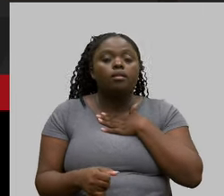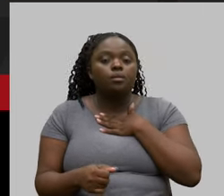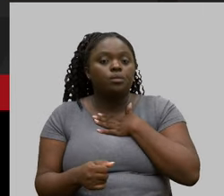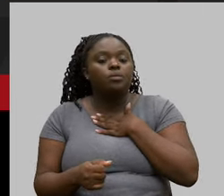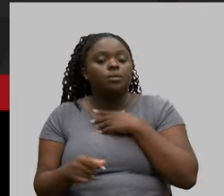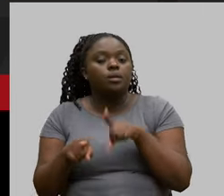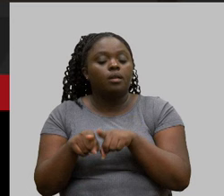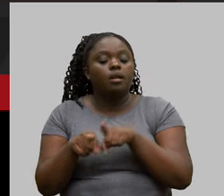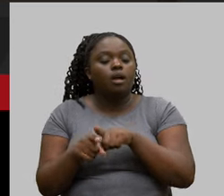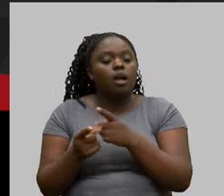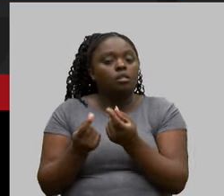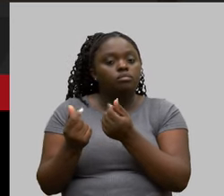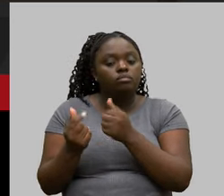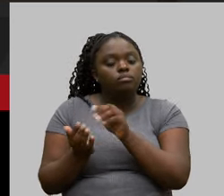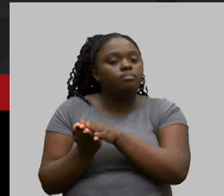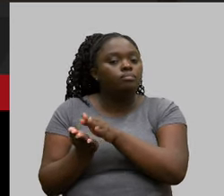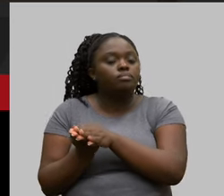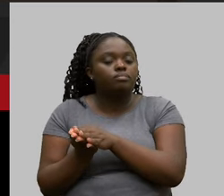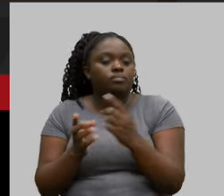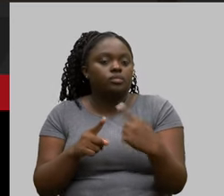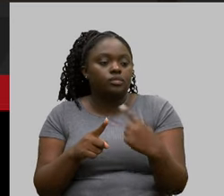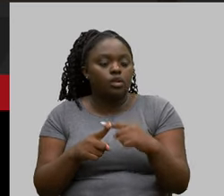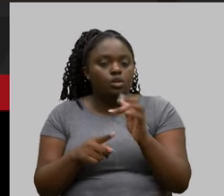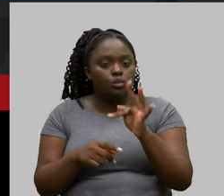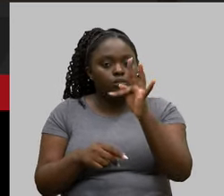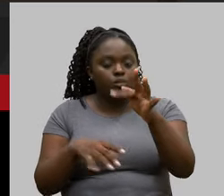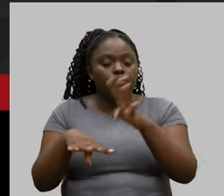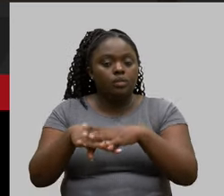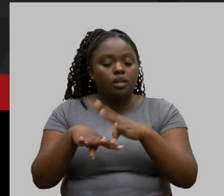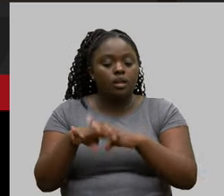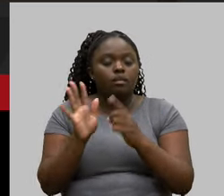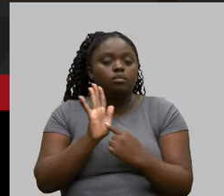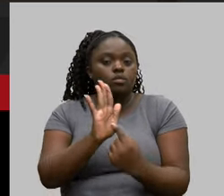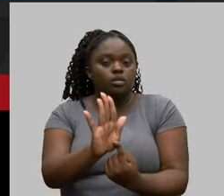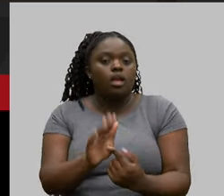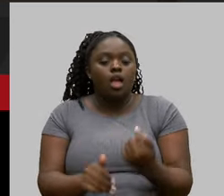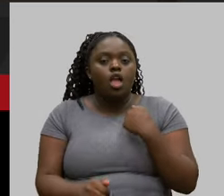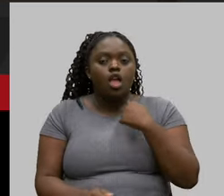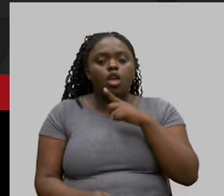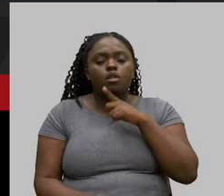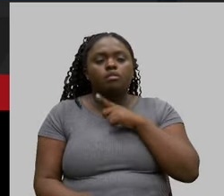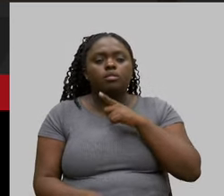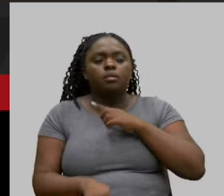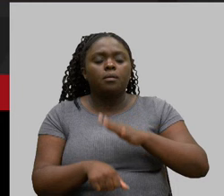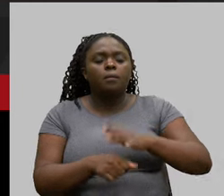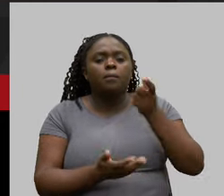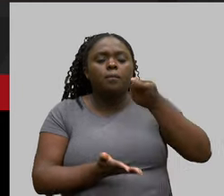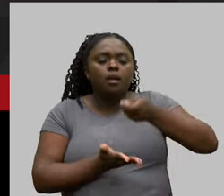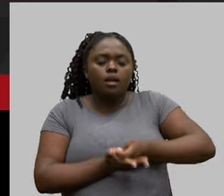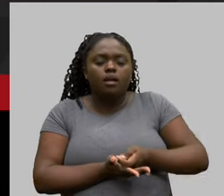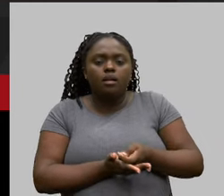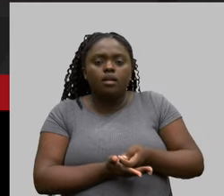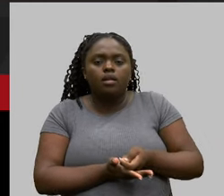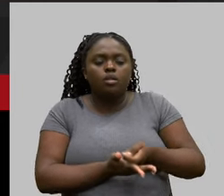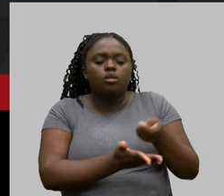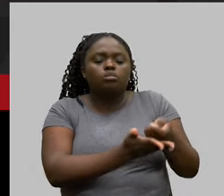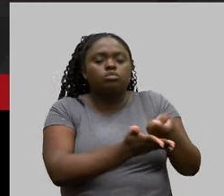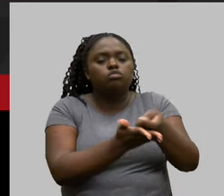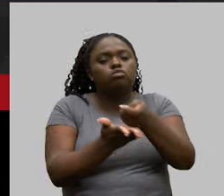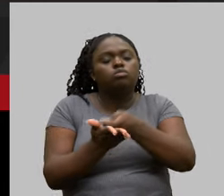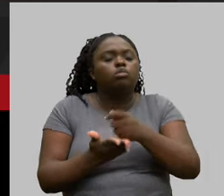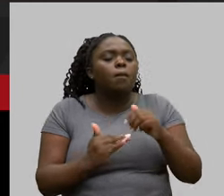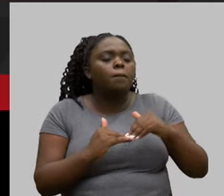provisões matemáticas elas vão nos mostrar quando que eu vou ter um fluxo maior de pagamento de benefícios então eu posso né